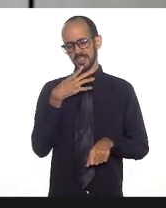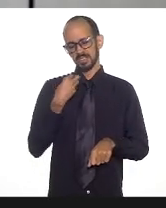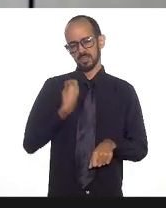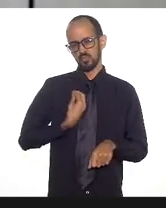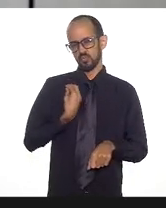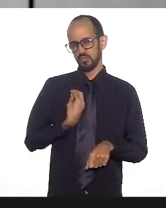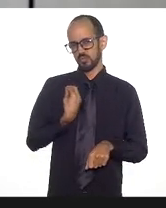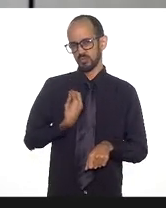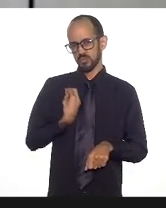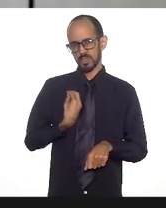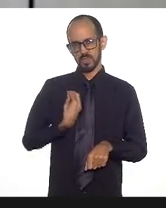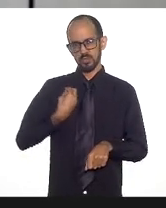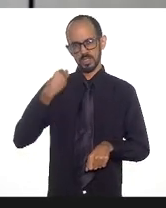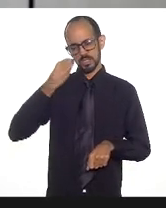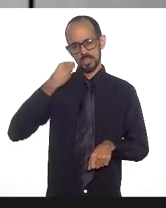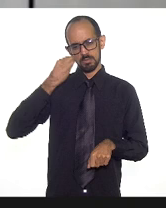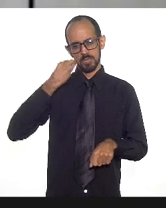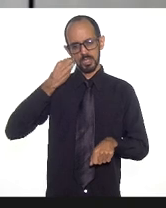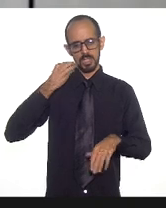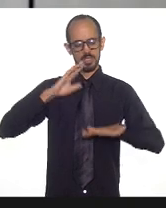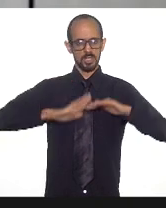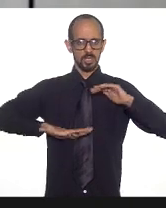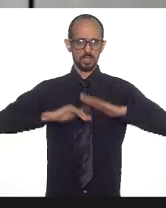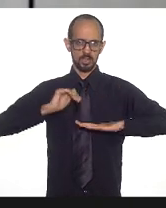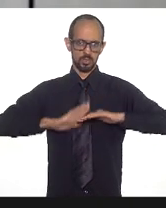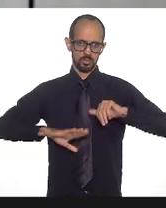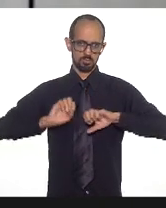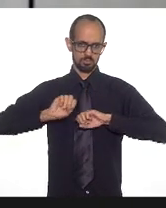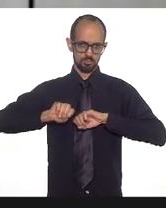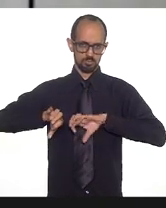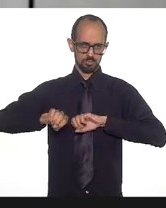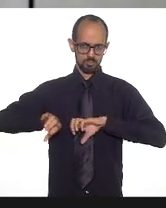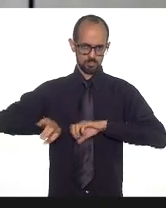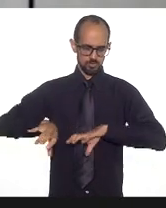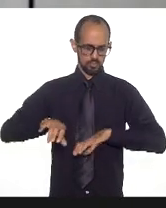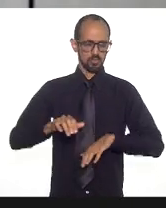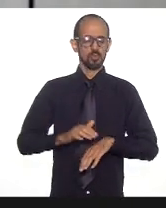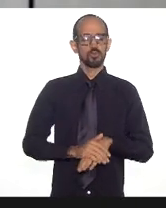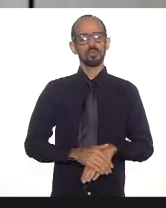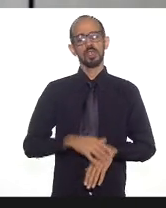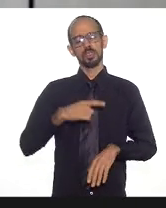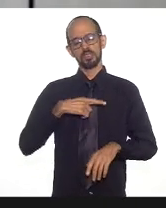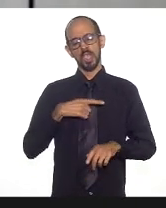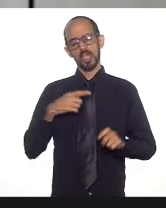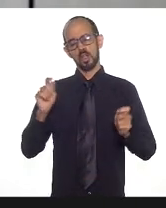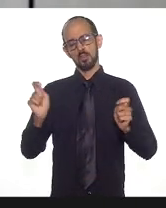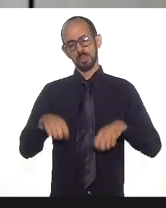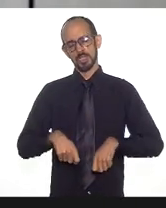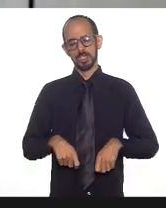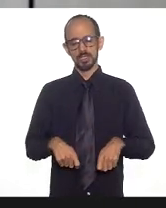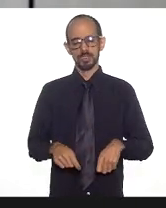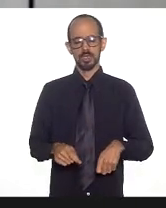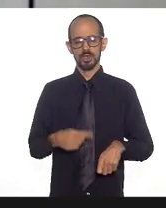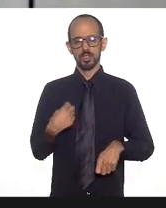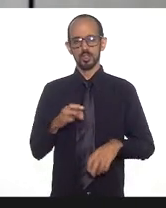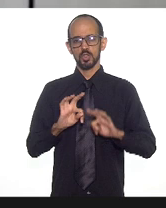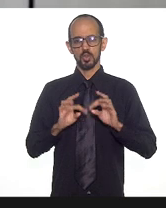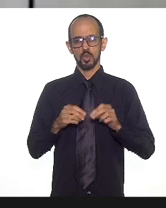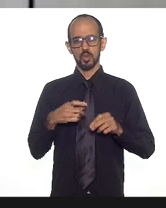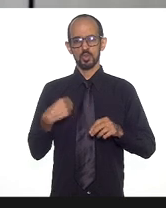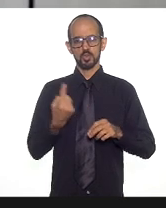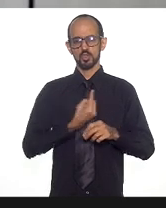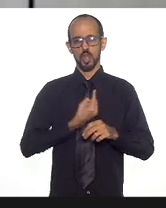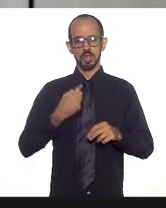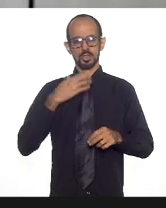sua vida o processo educacional, ele conhece isso por dentro e tem imensa competência, né, e todos nós temos certeza de